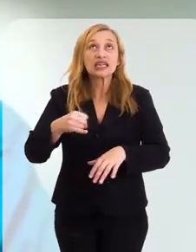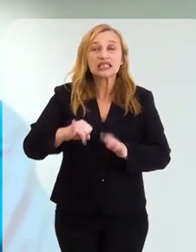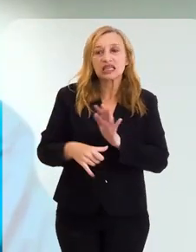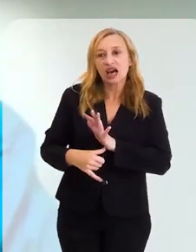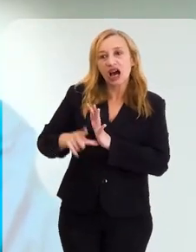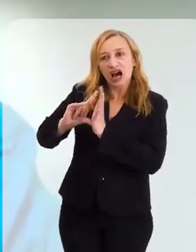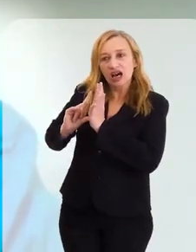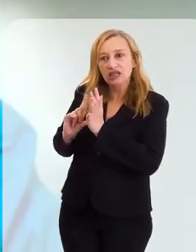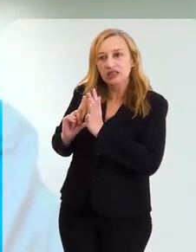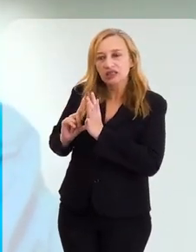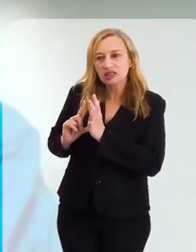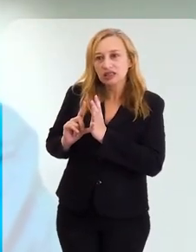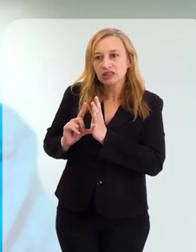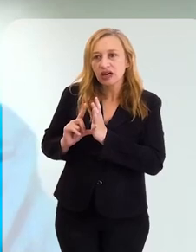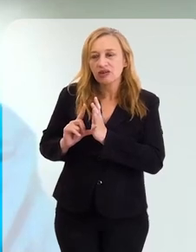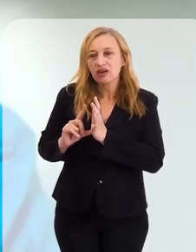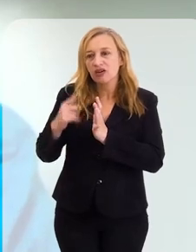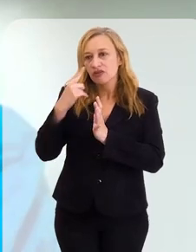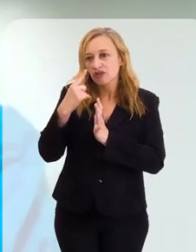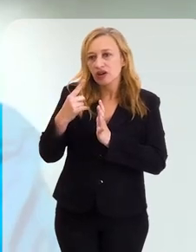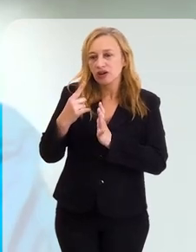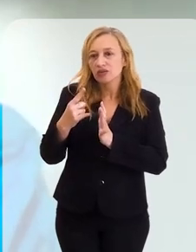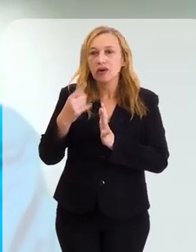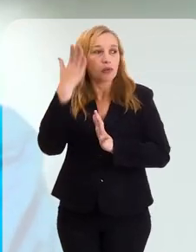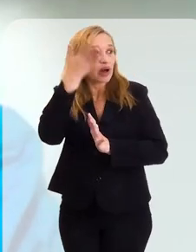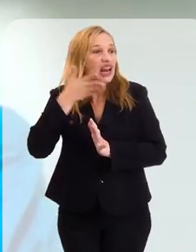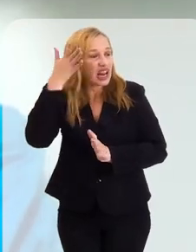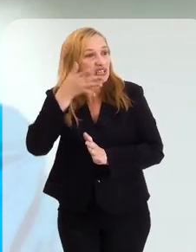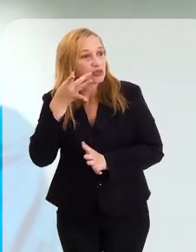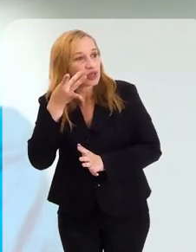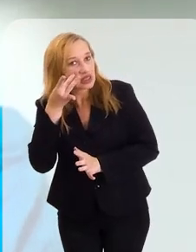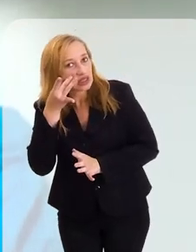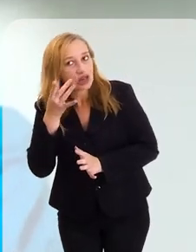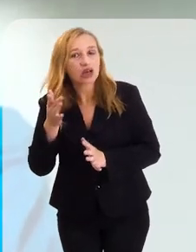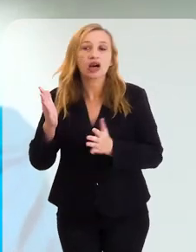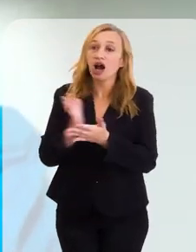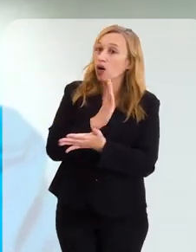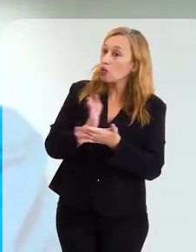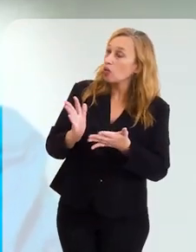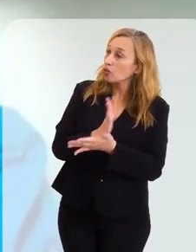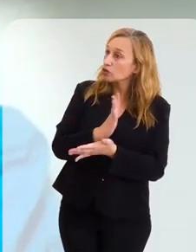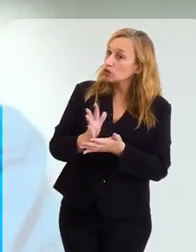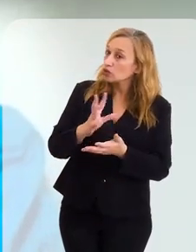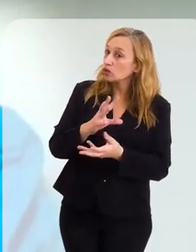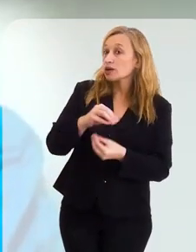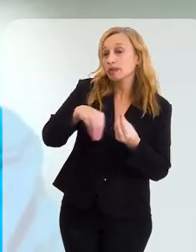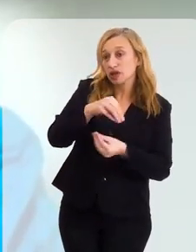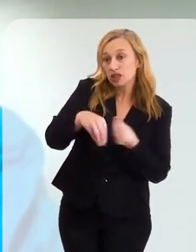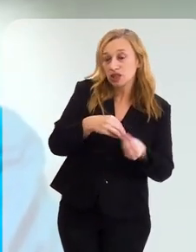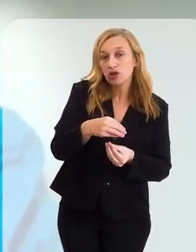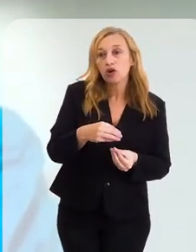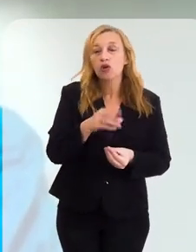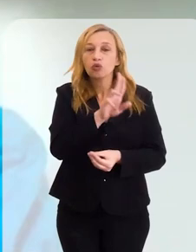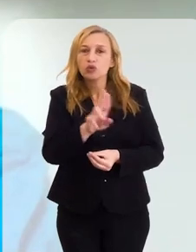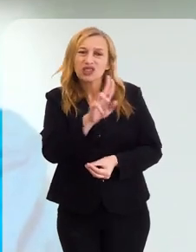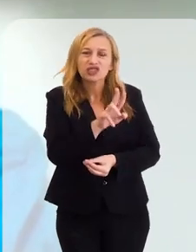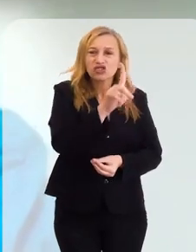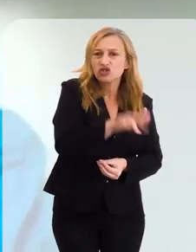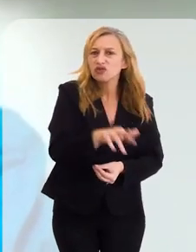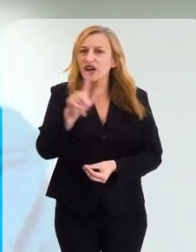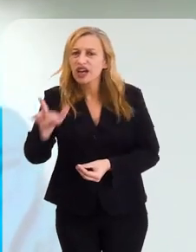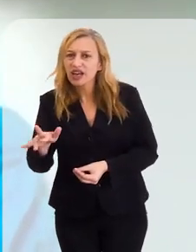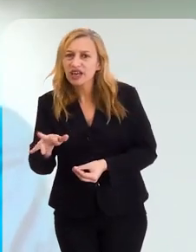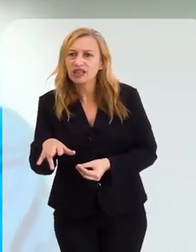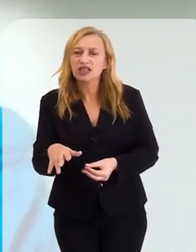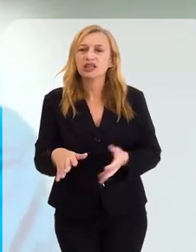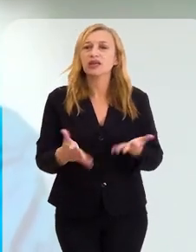sofisticadas agora. Se eu antes estava fazendo exposições orais com palestras presenciais, talvez eu faça alguma coisa mista,